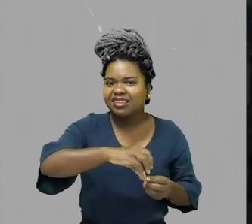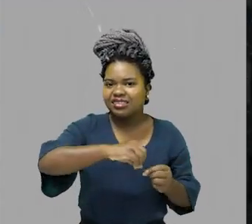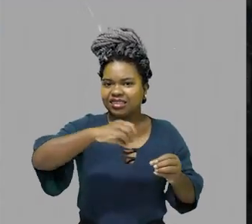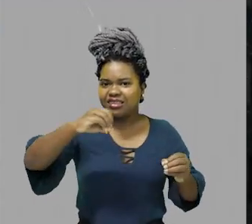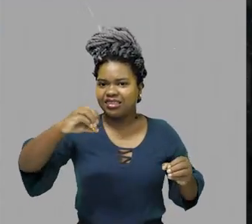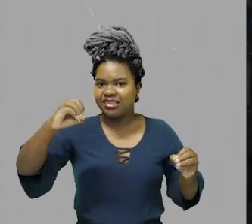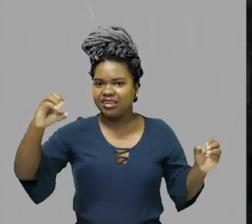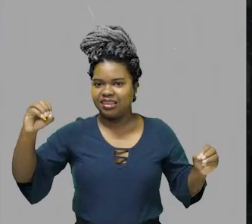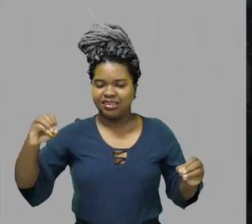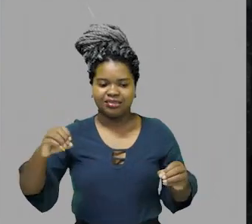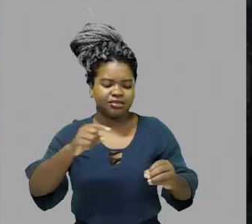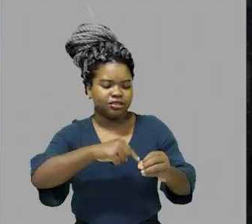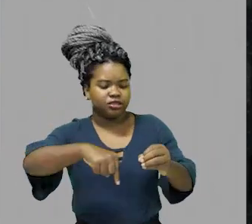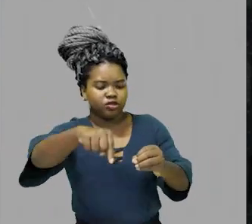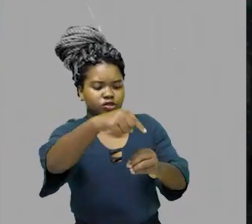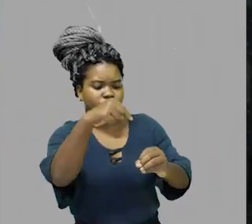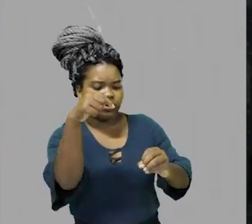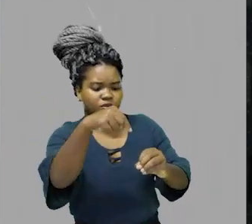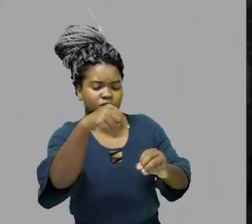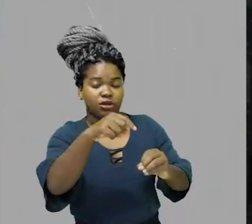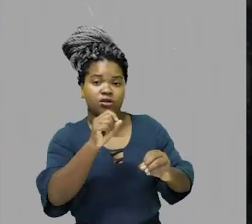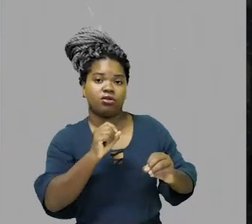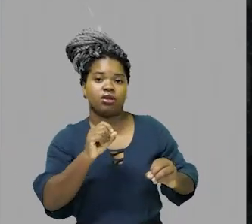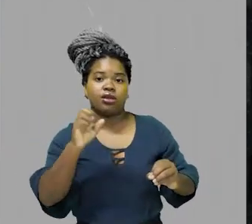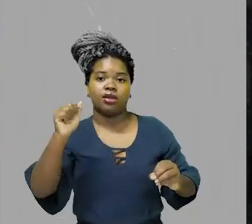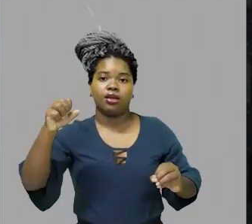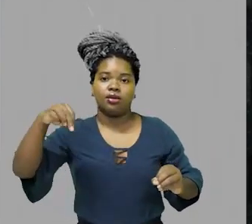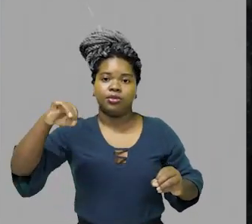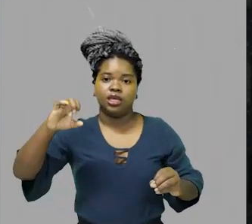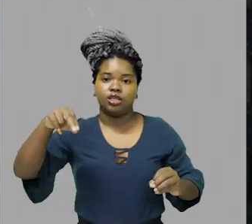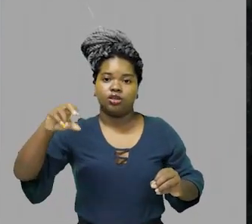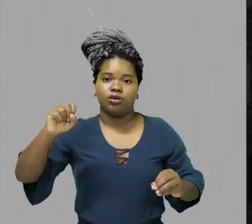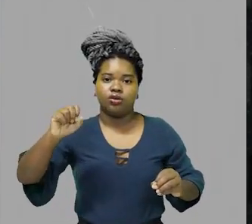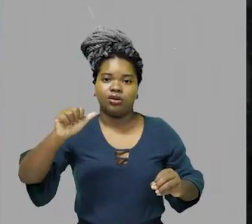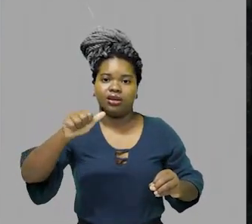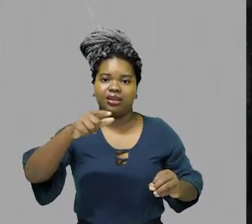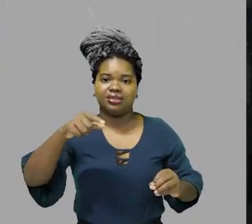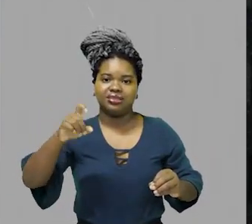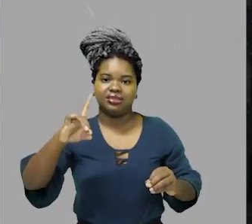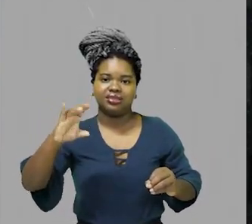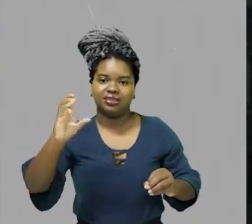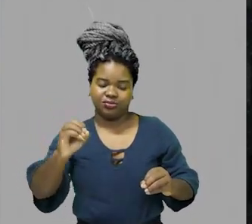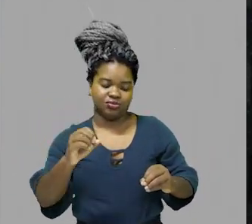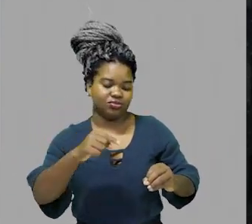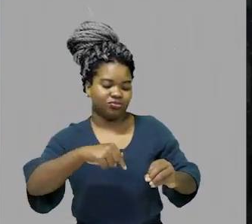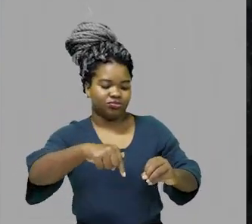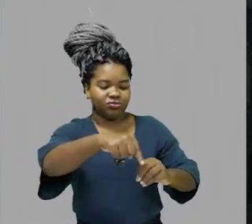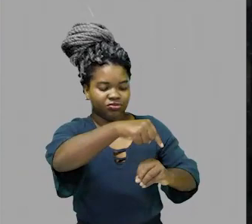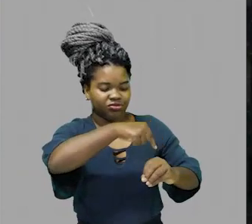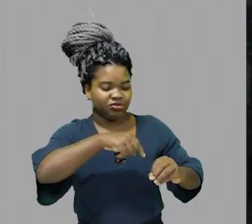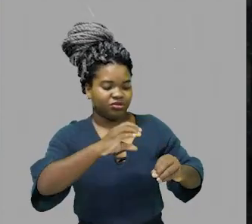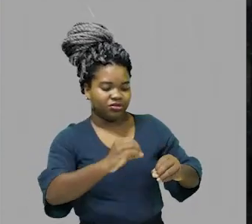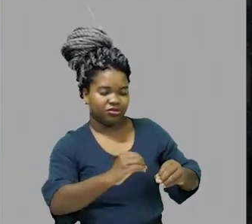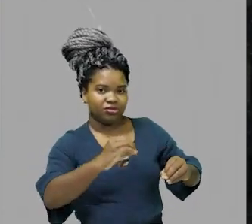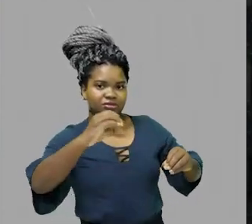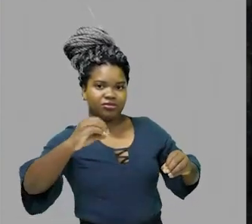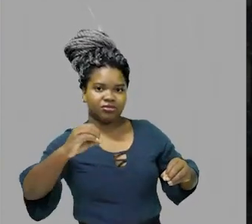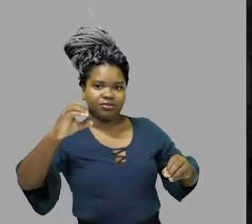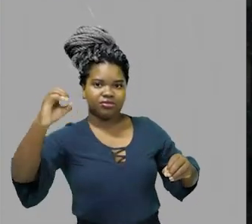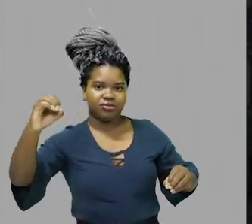aminoácidos. Cada bolinha dessa é um aminoácido. O que determina uma proteína é